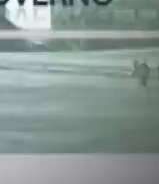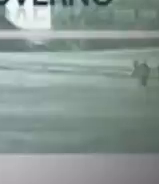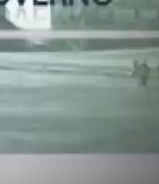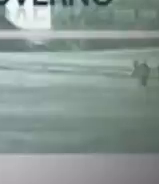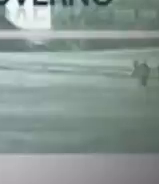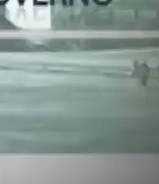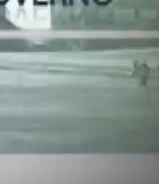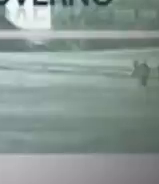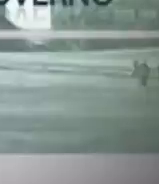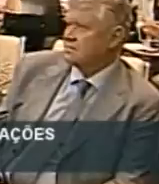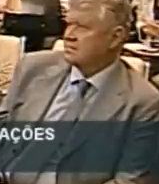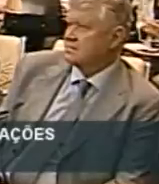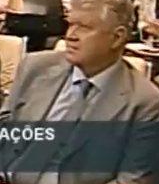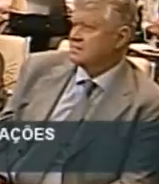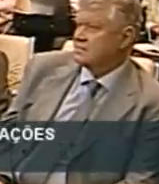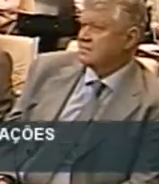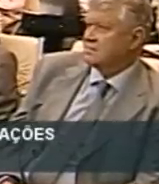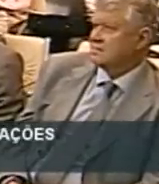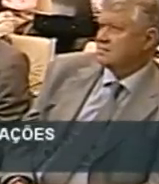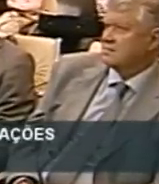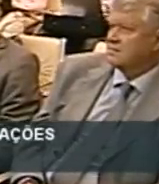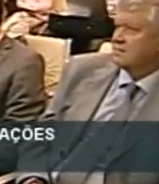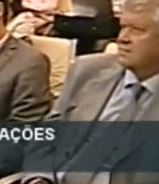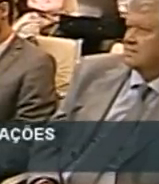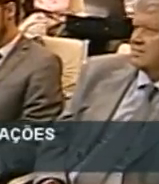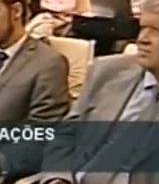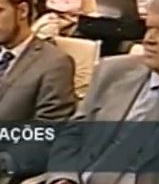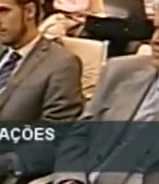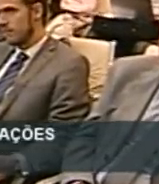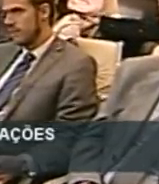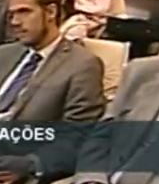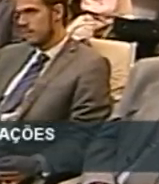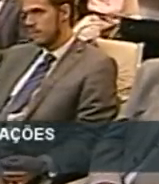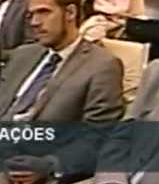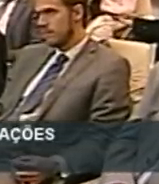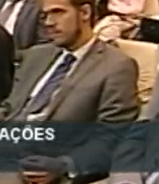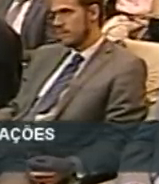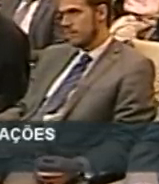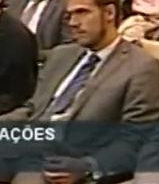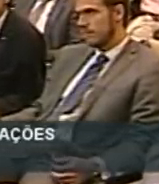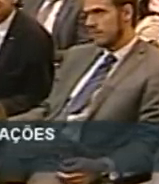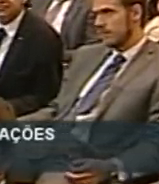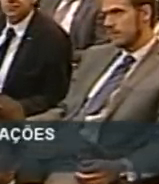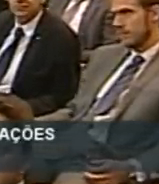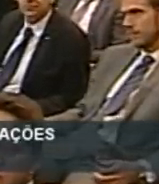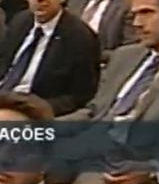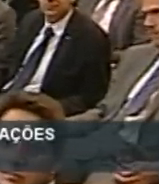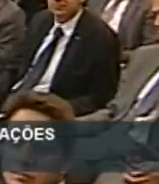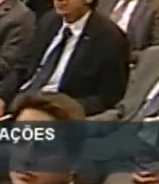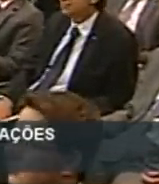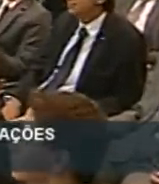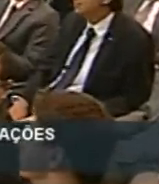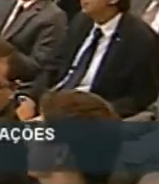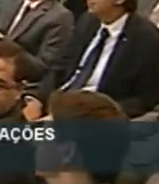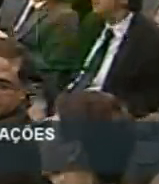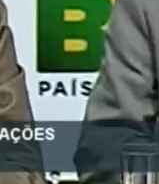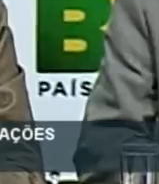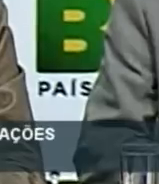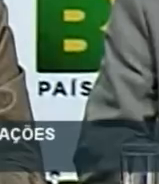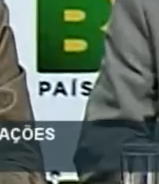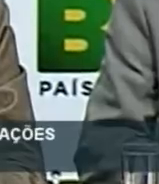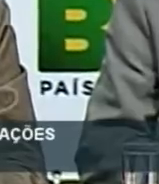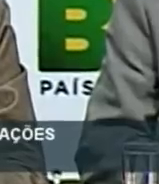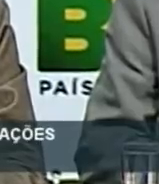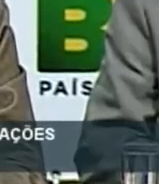e obras de mobilidade então com a palavra o senhor Ministro Aldo rebeiro registrar